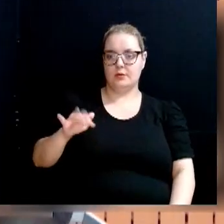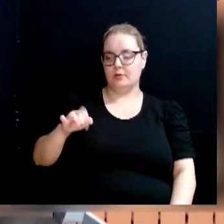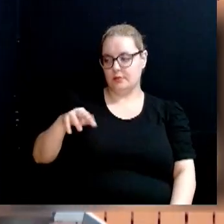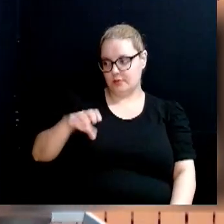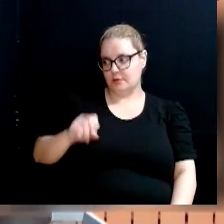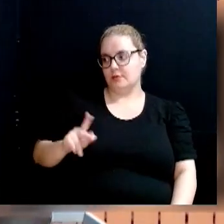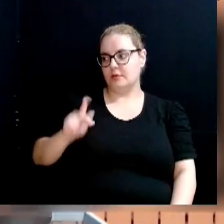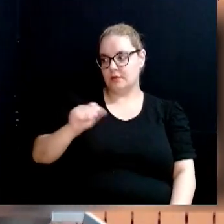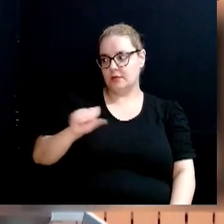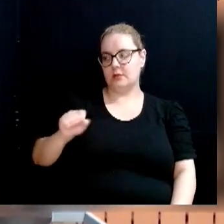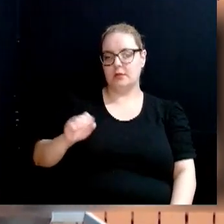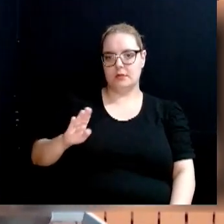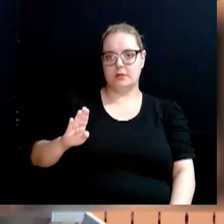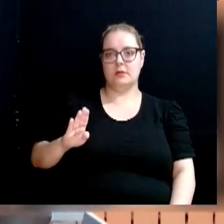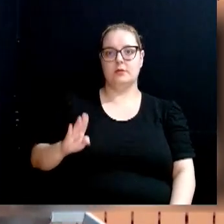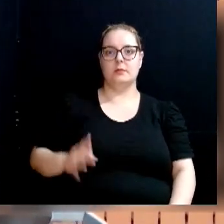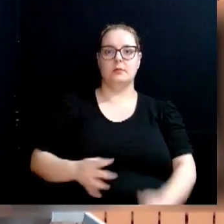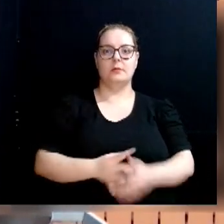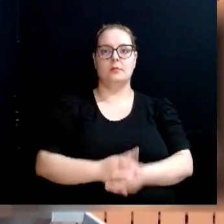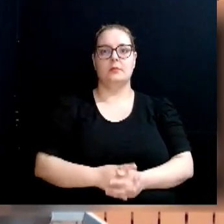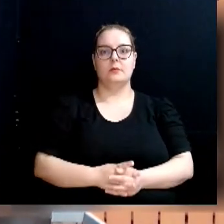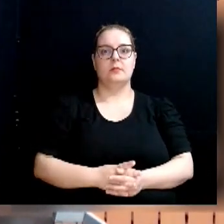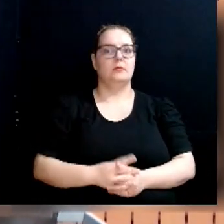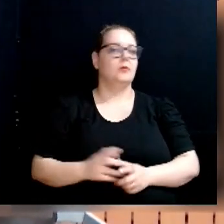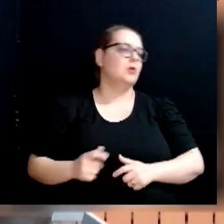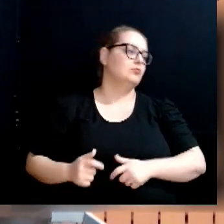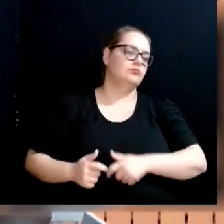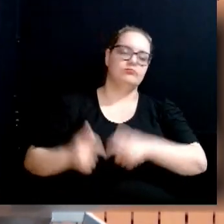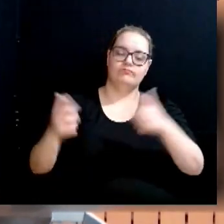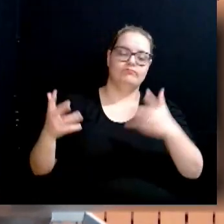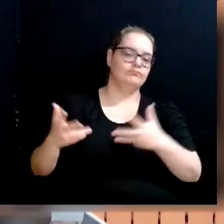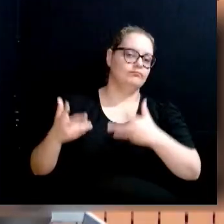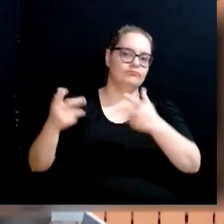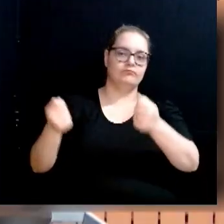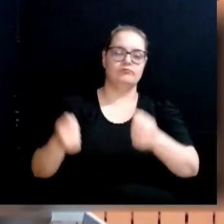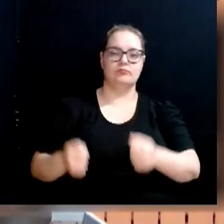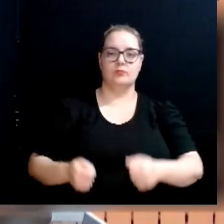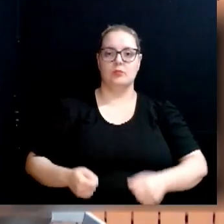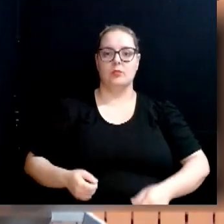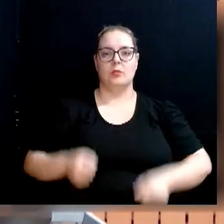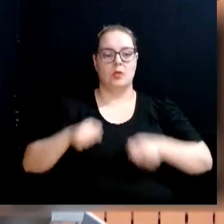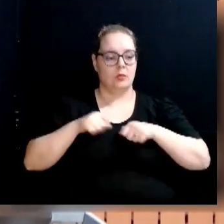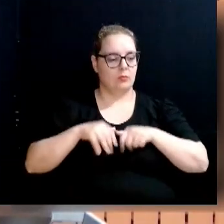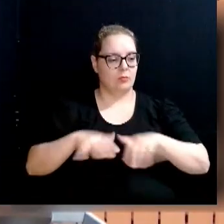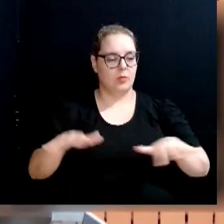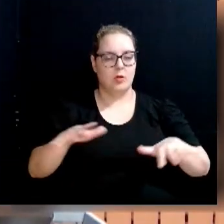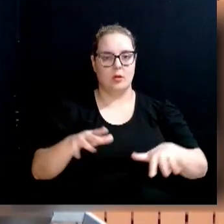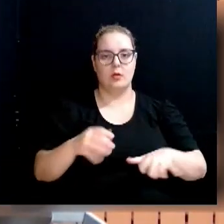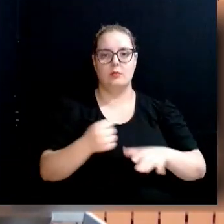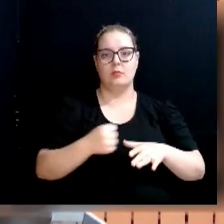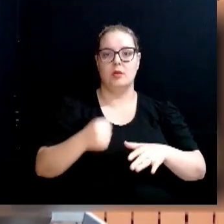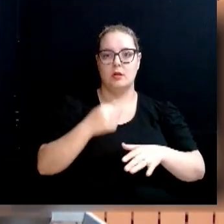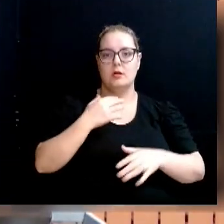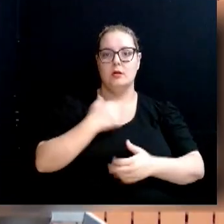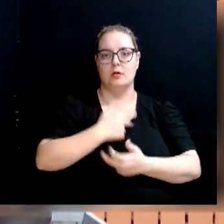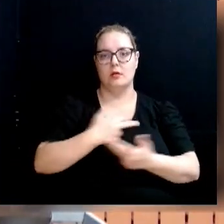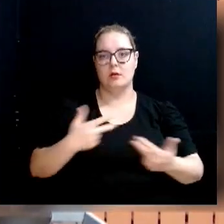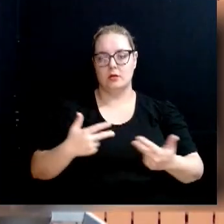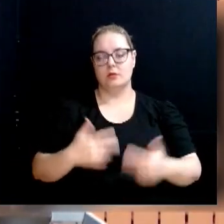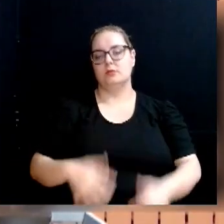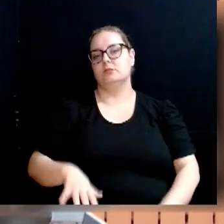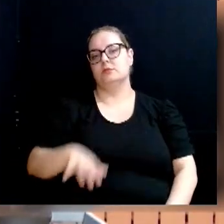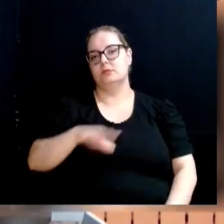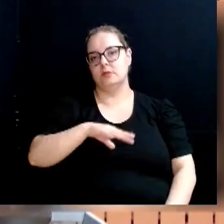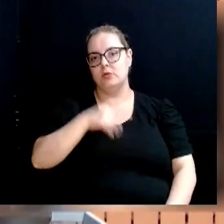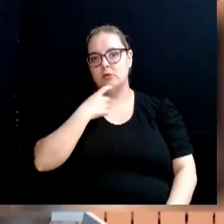foi um gigante que difundiu a culinária campineira, né, a gastronomia, e receber